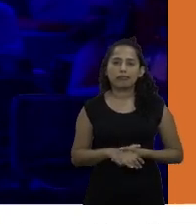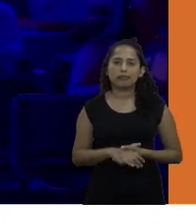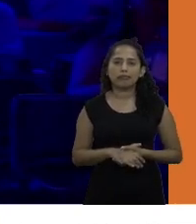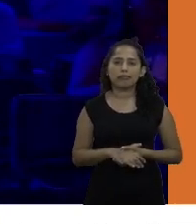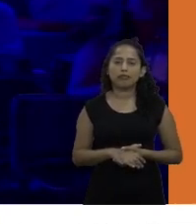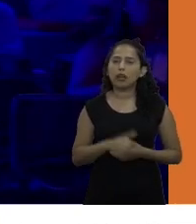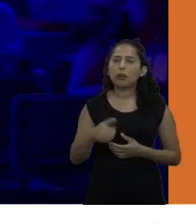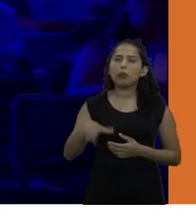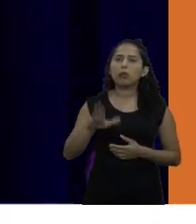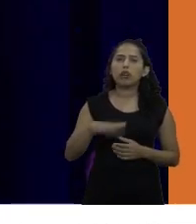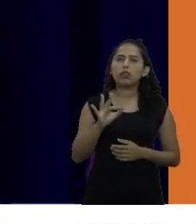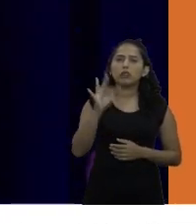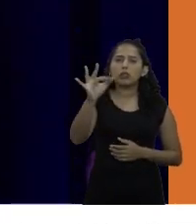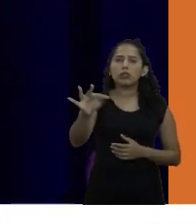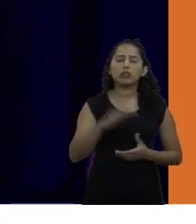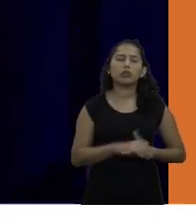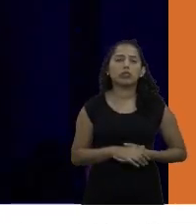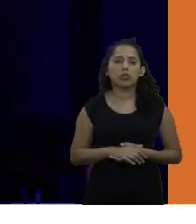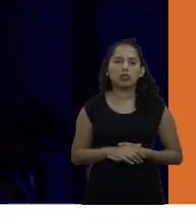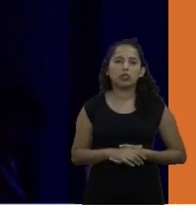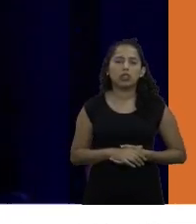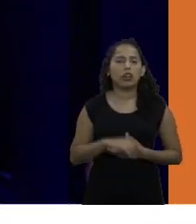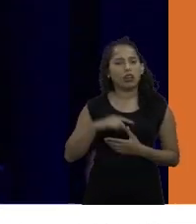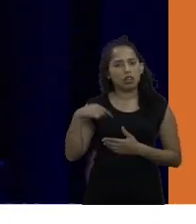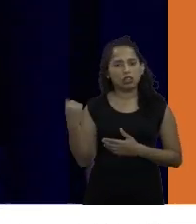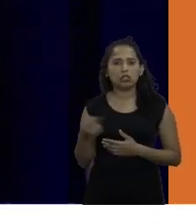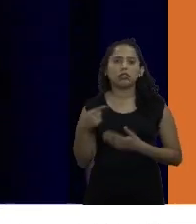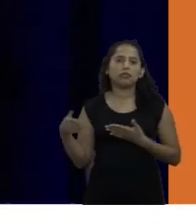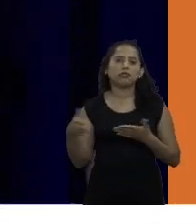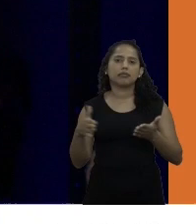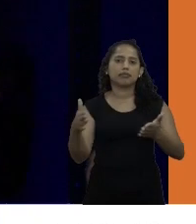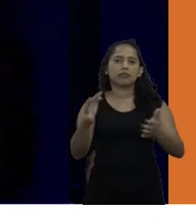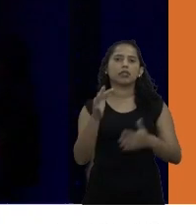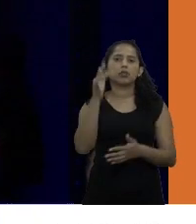Para quem é o futuro? Então, a gente está caminhando para um futuro